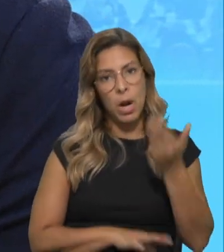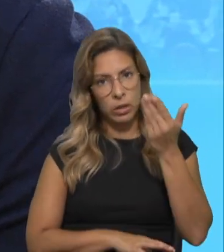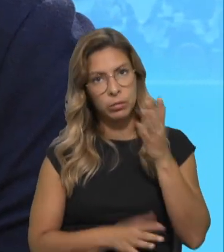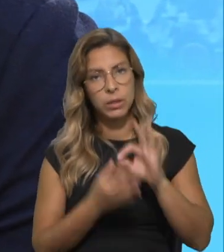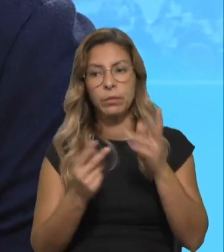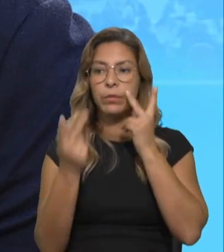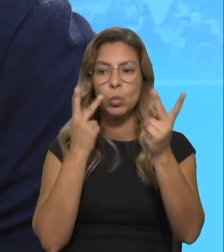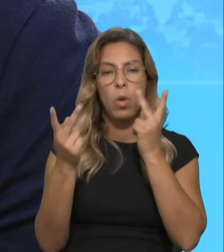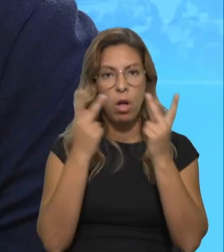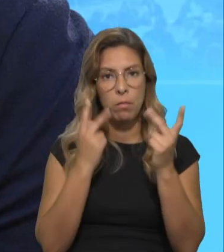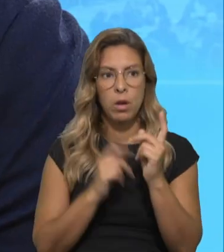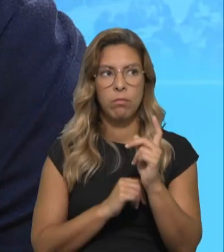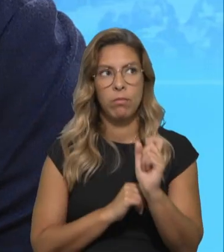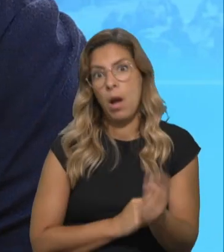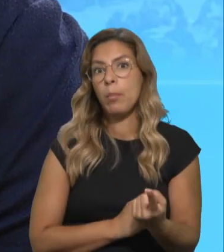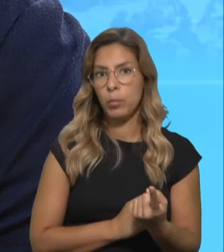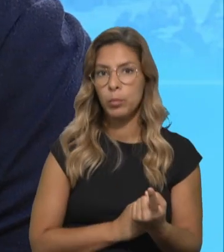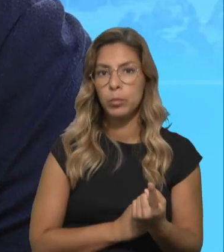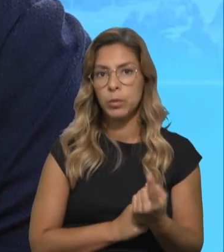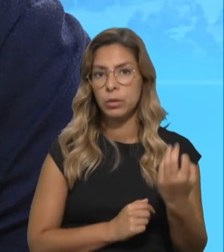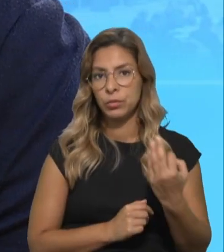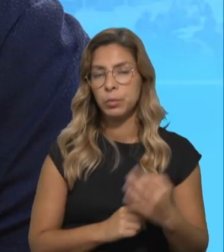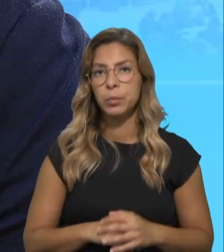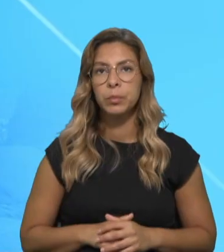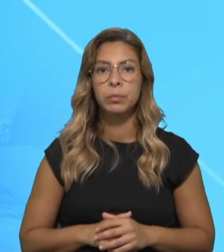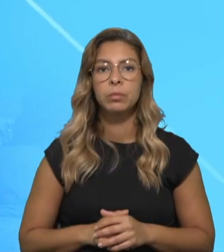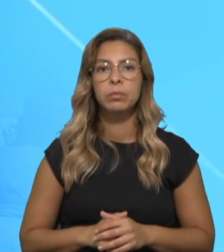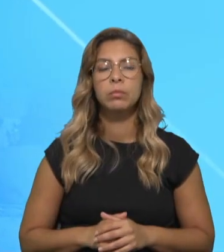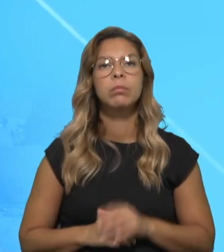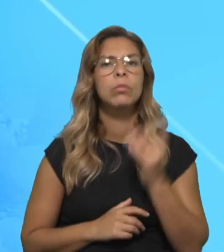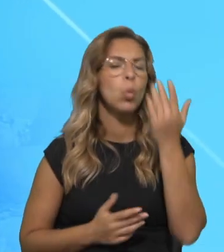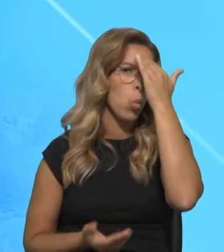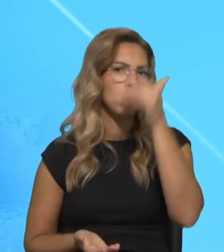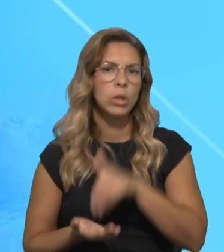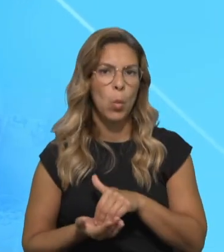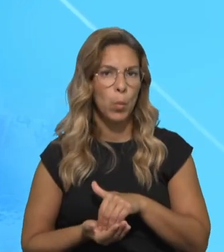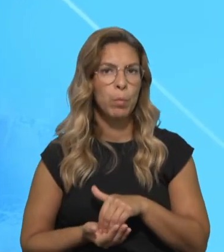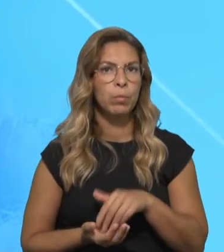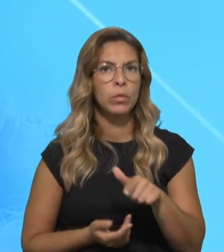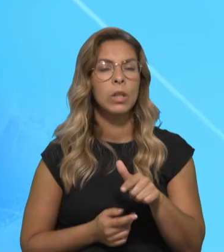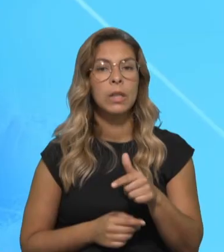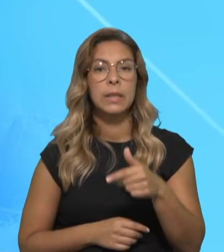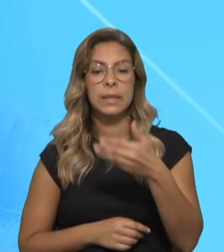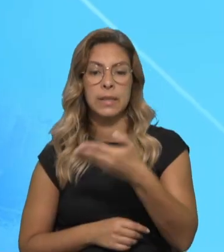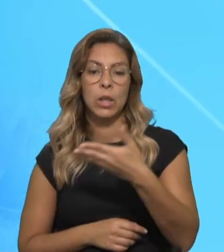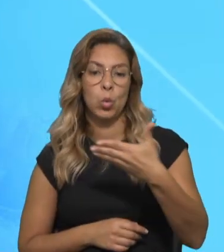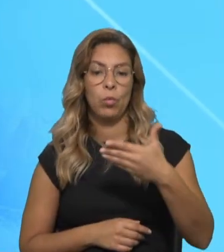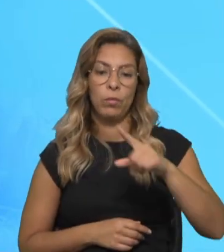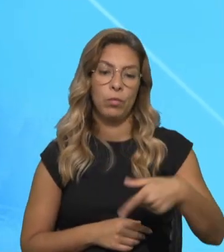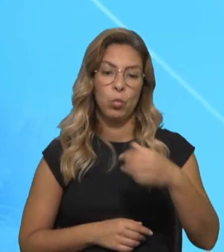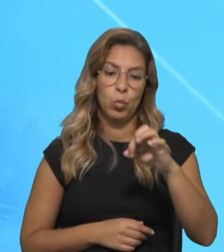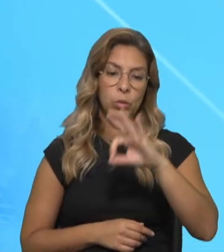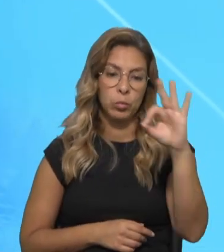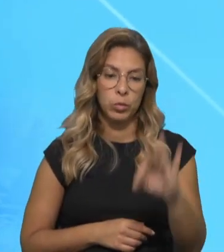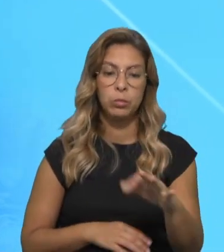visual, que é uma coisa rápida, que é uma coisa... Sim. Chega à conclusão, Padre Miguel Neto, que 71,8%, creio eu, dos sacerdotes utilizam as